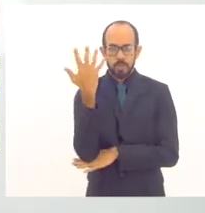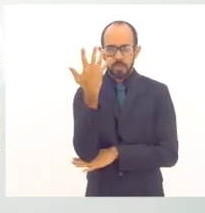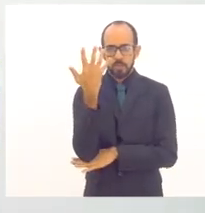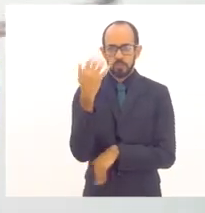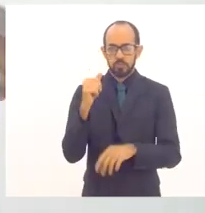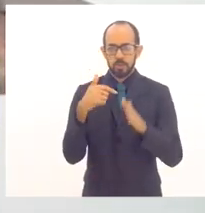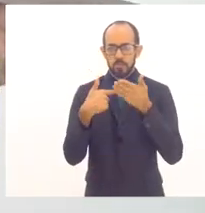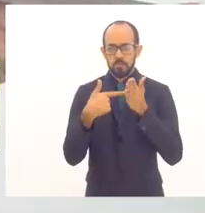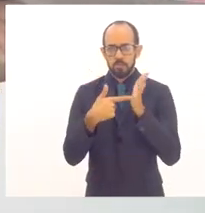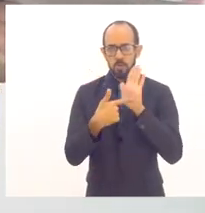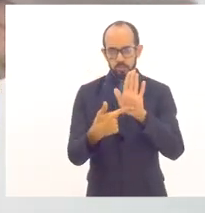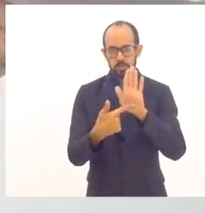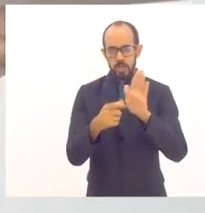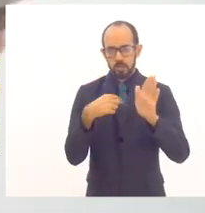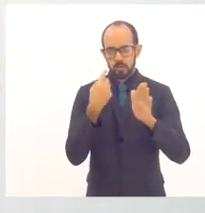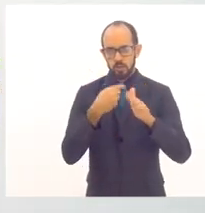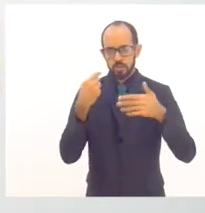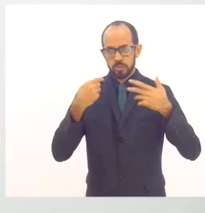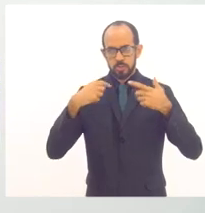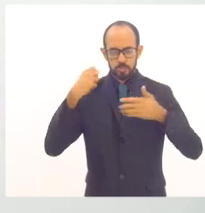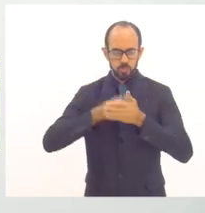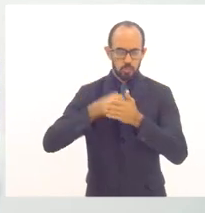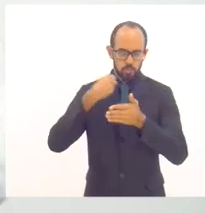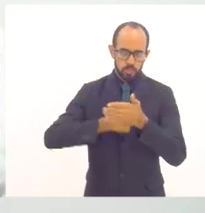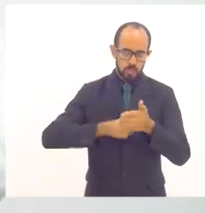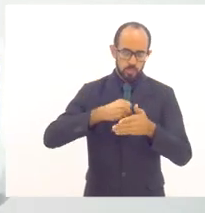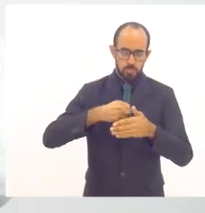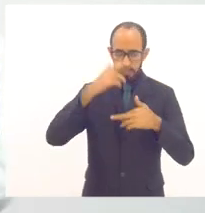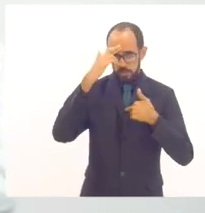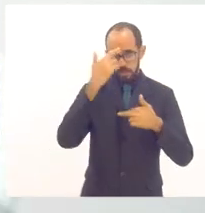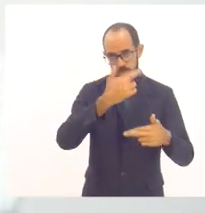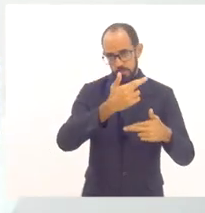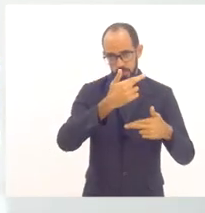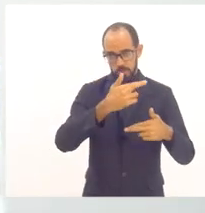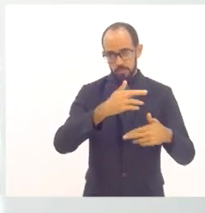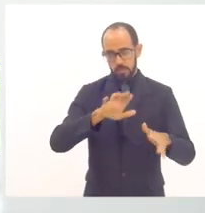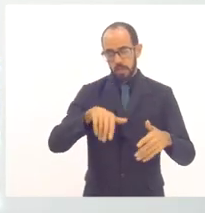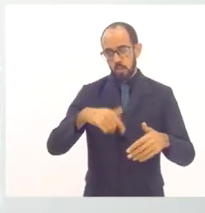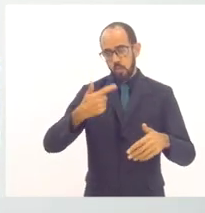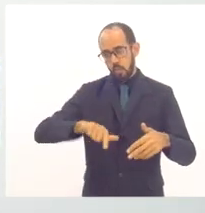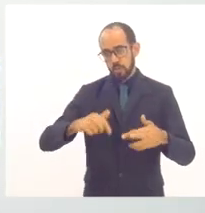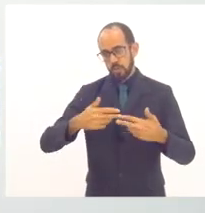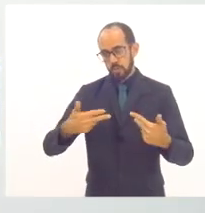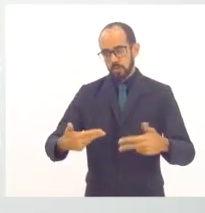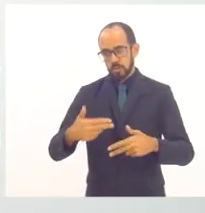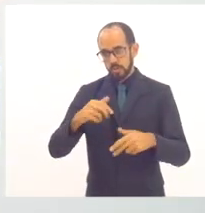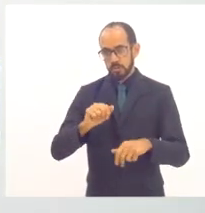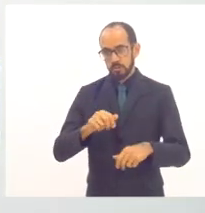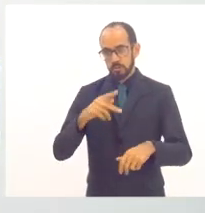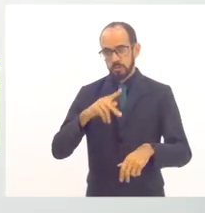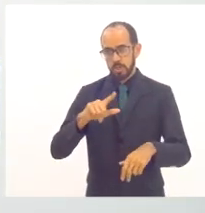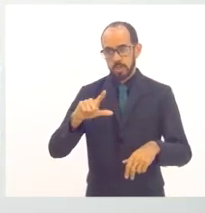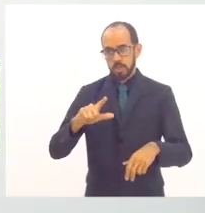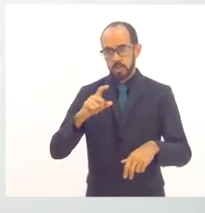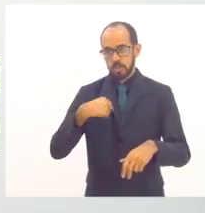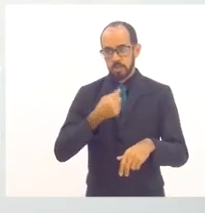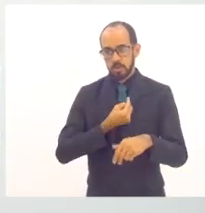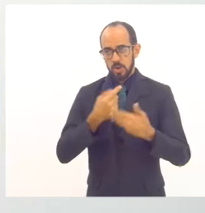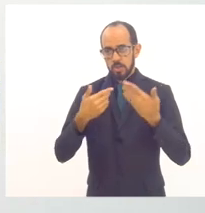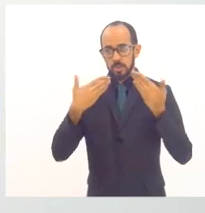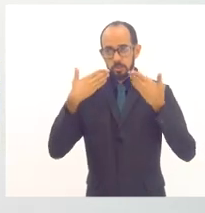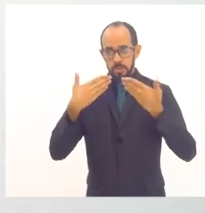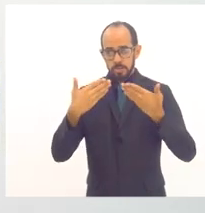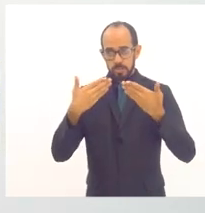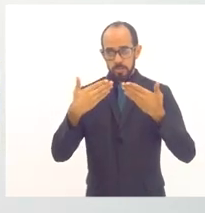para mostrar que a gente está brigando para elas serem cumpridas. Então, isso para dizer. Outra coisa, os projetos que nós